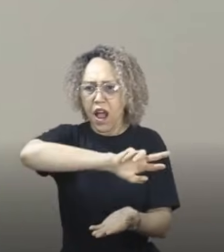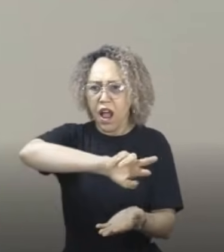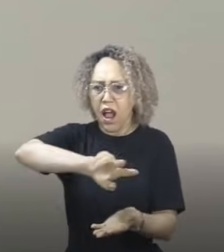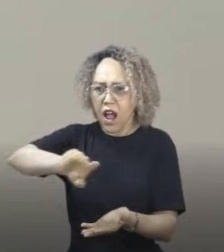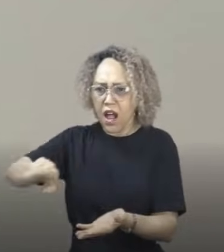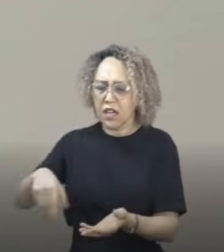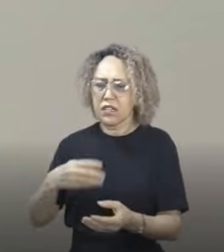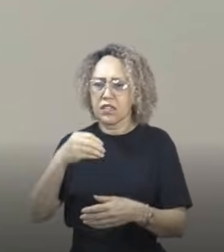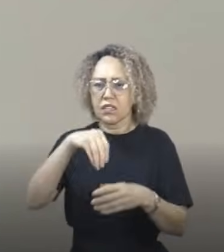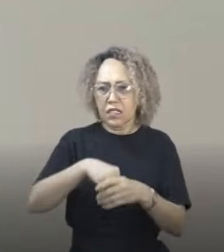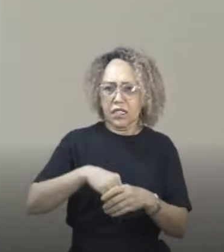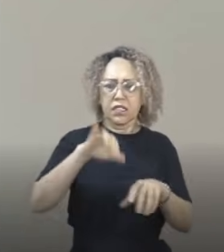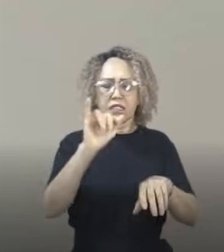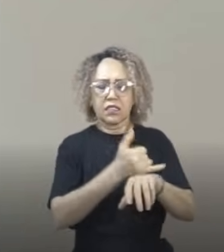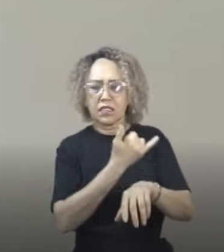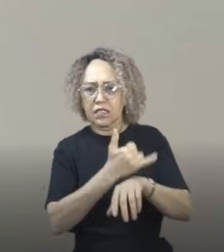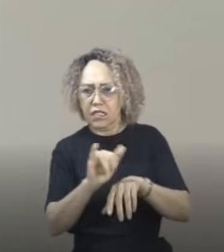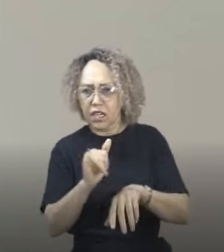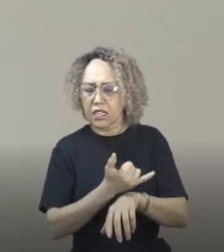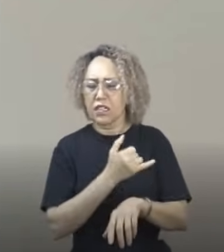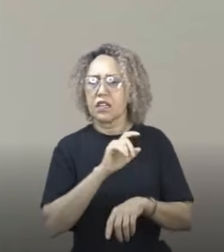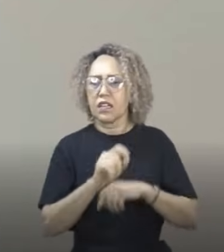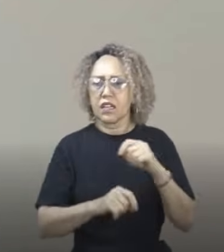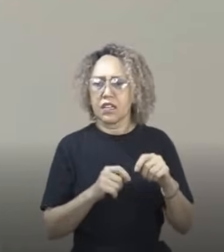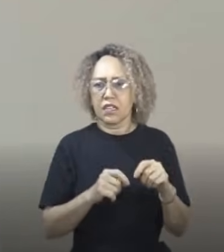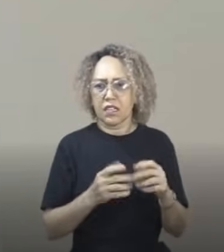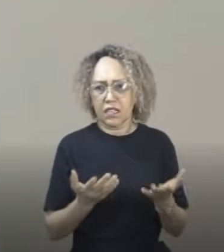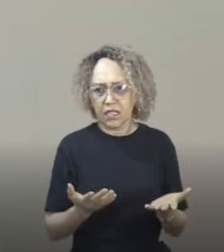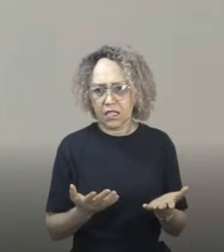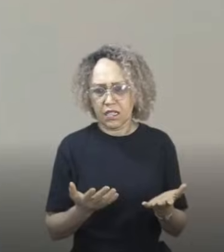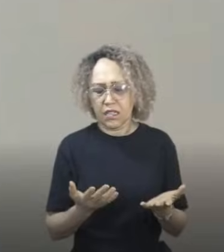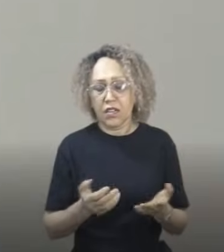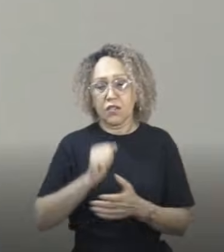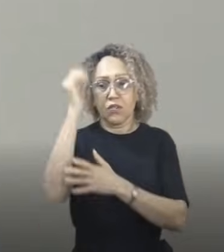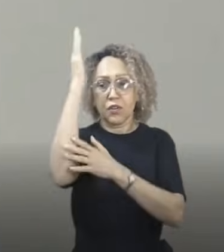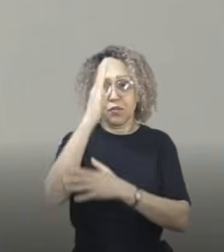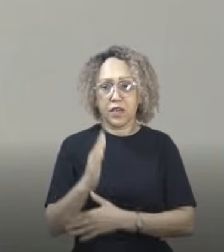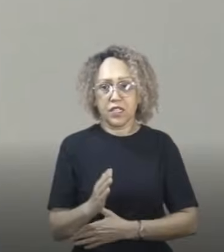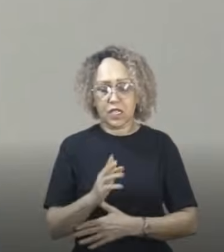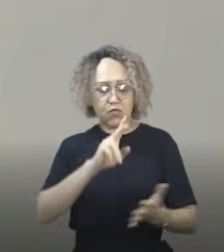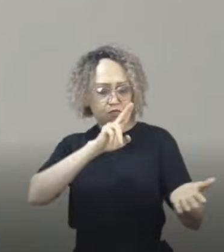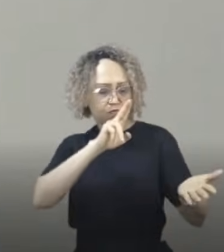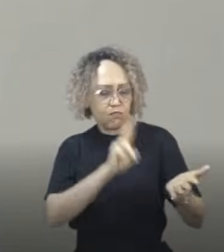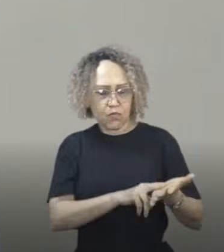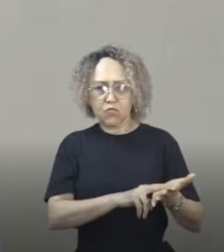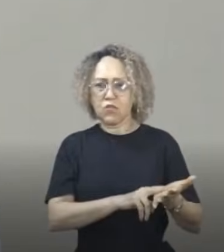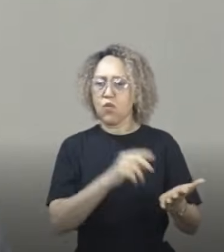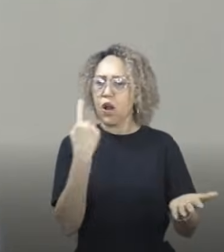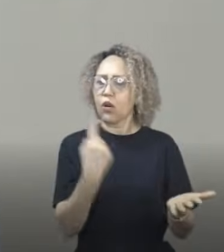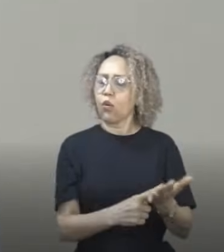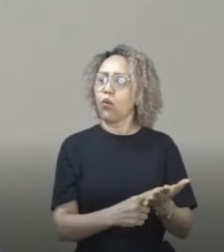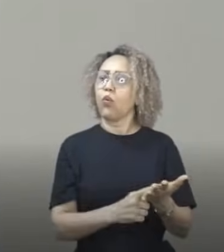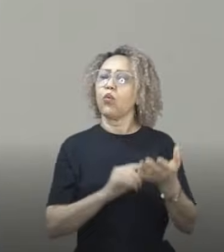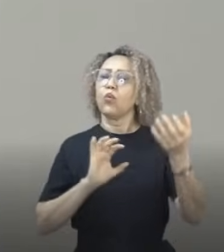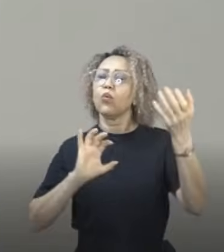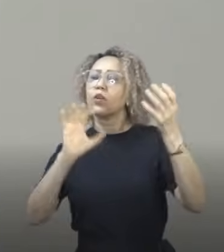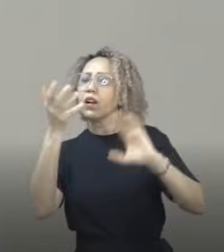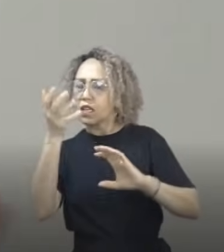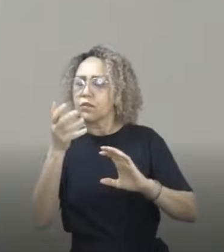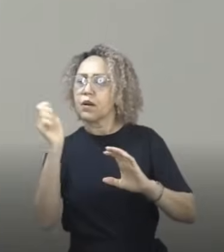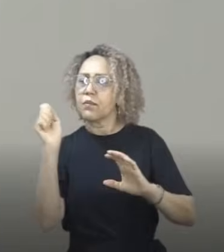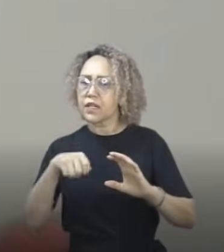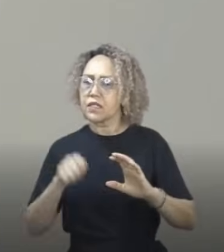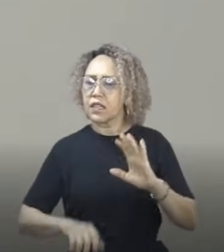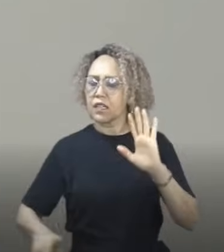Dentro da estratégia de cumprir com o que o Brasil assumiu no acordo do clima, precisa ter a